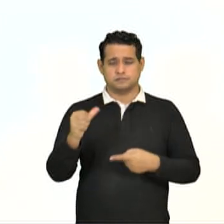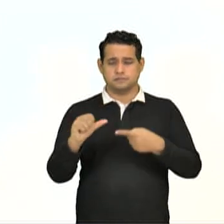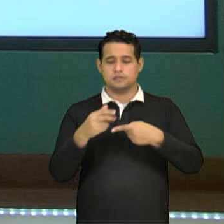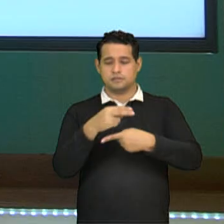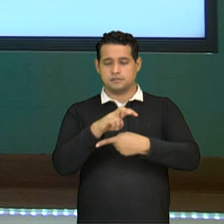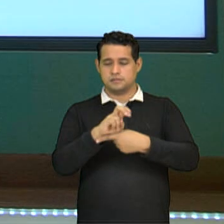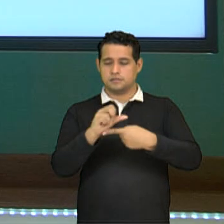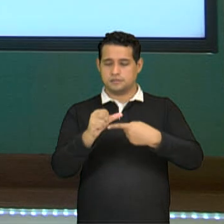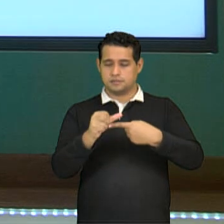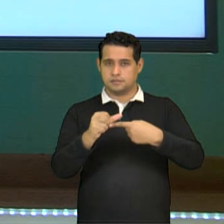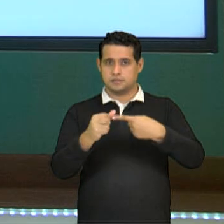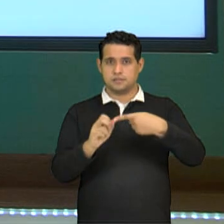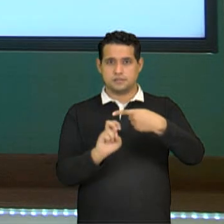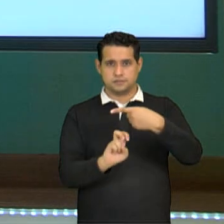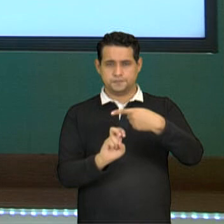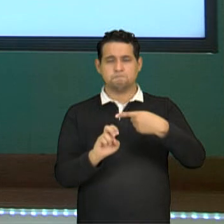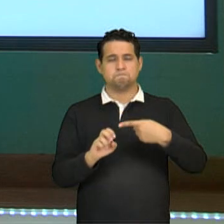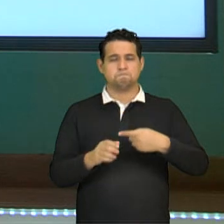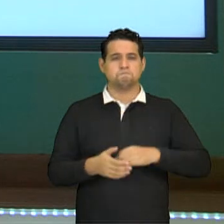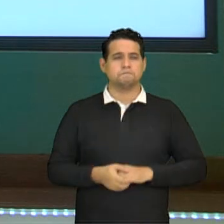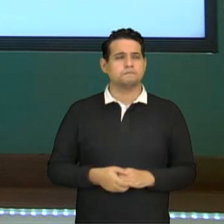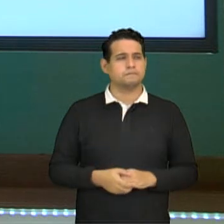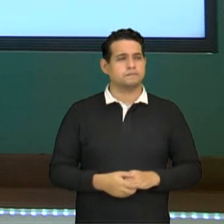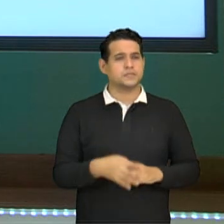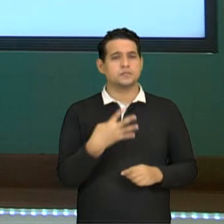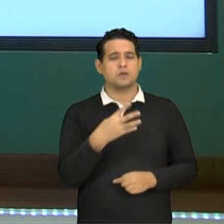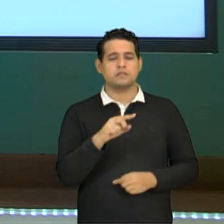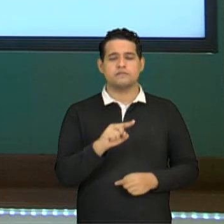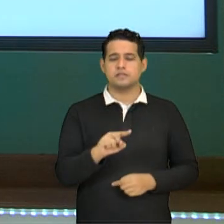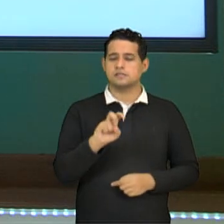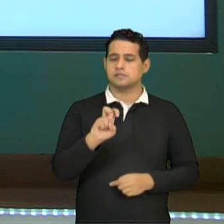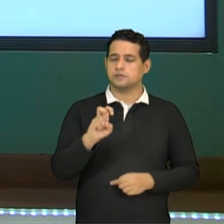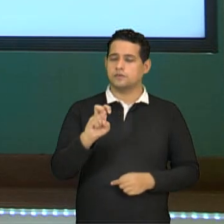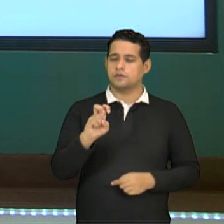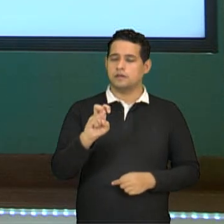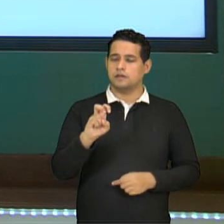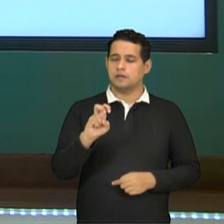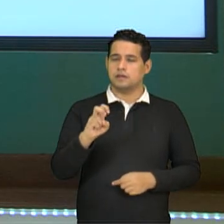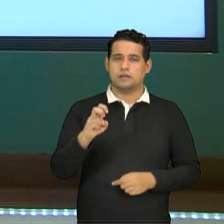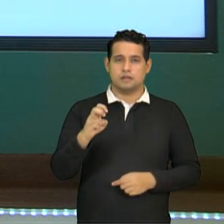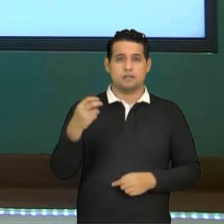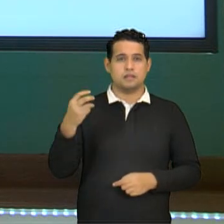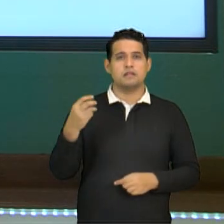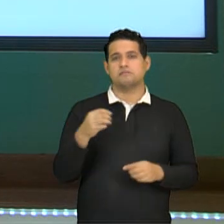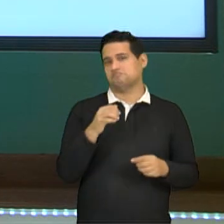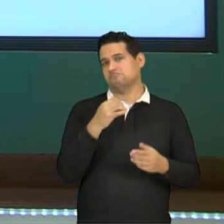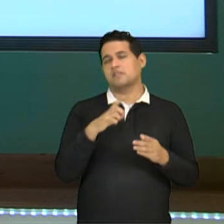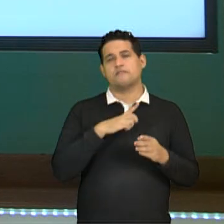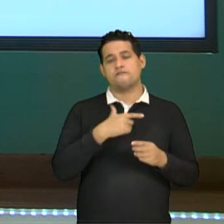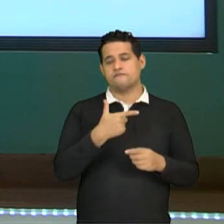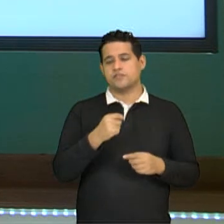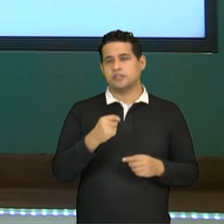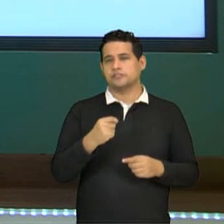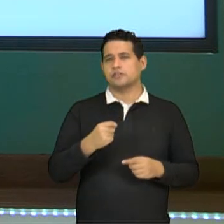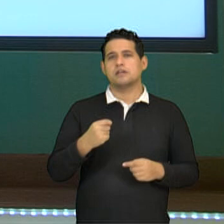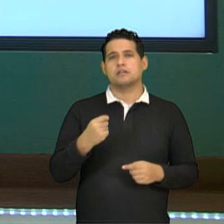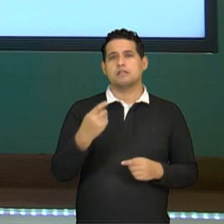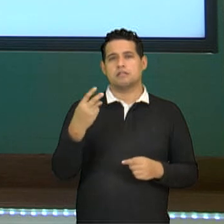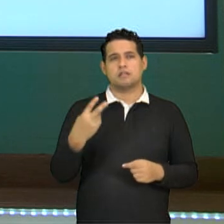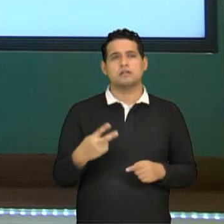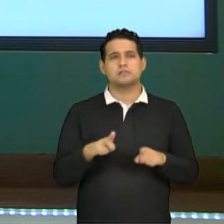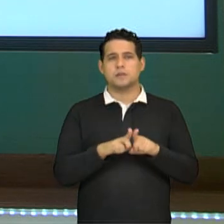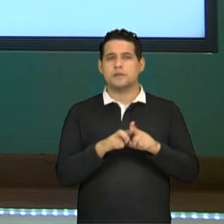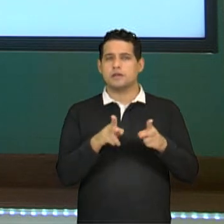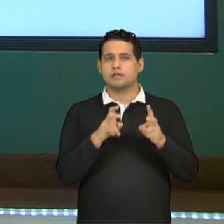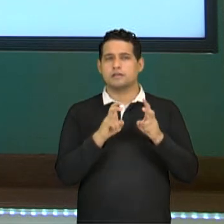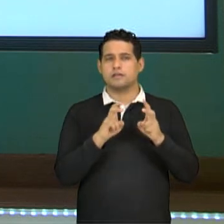ou 56/5. 4 vezes 5/3, 20/3. 2/8 vezes